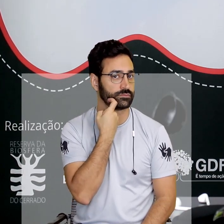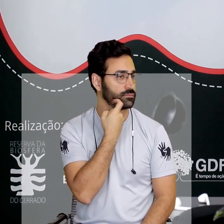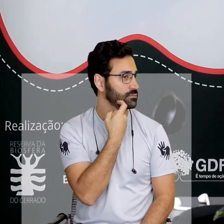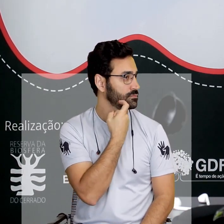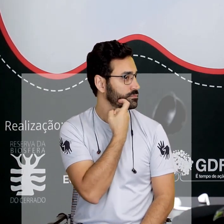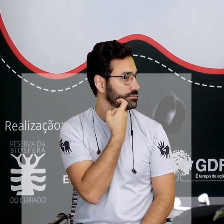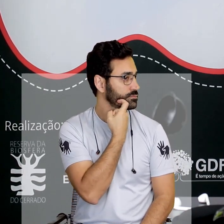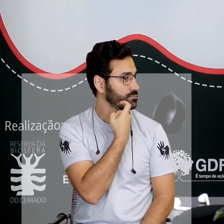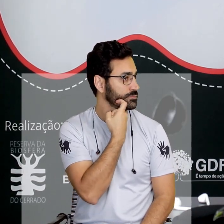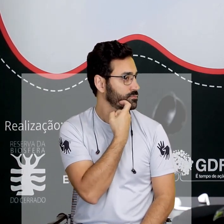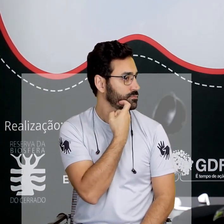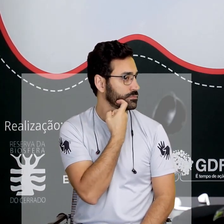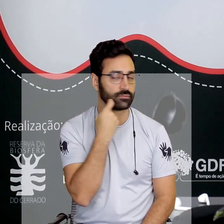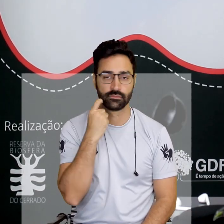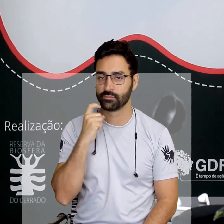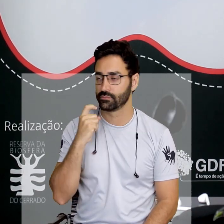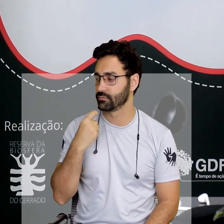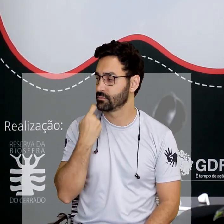Sexta-feira.